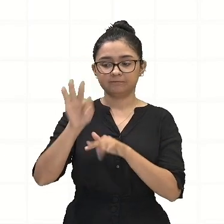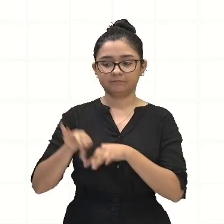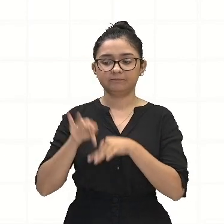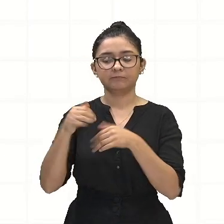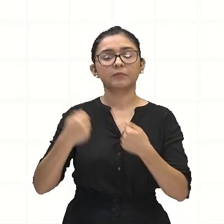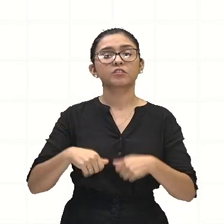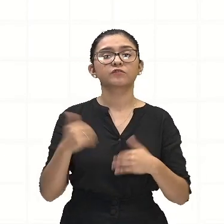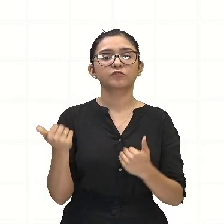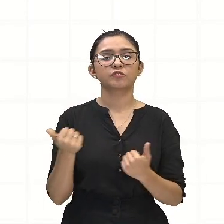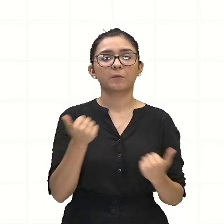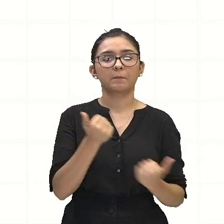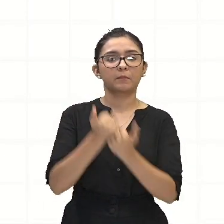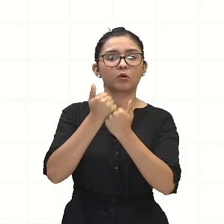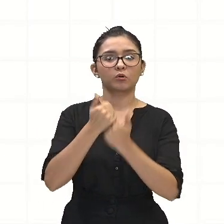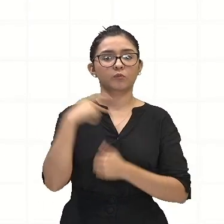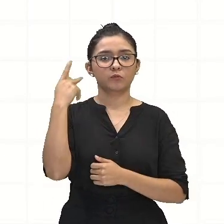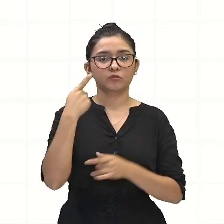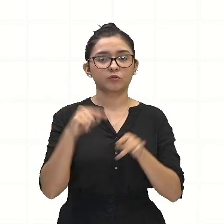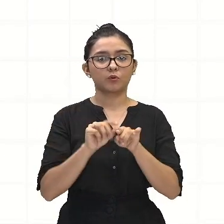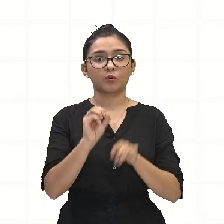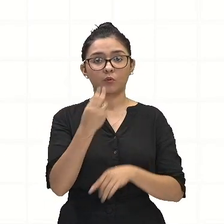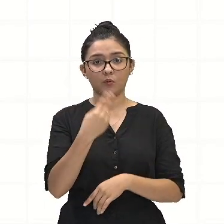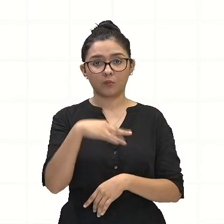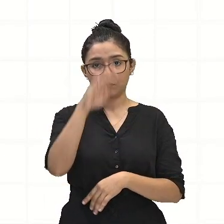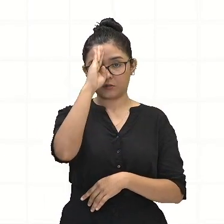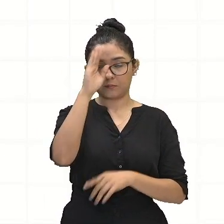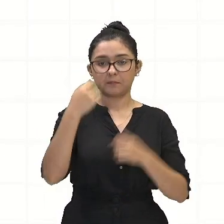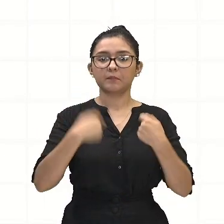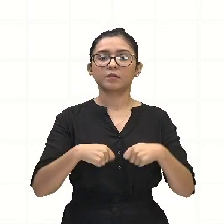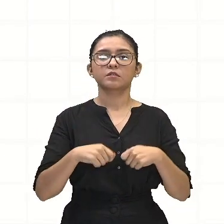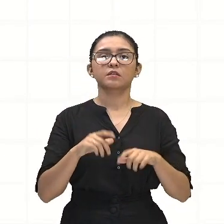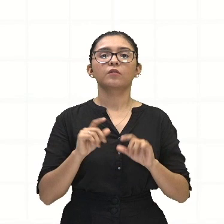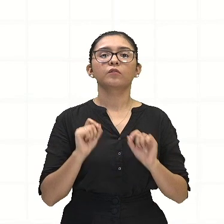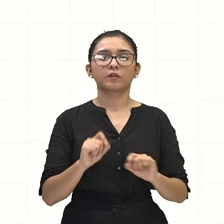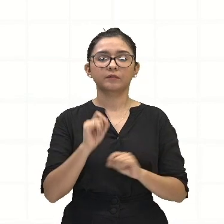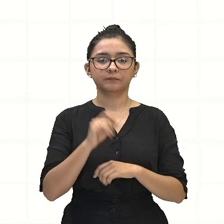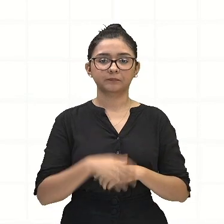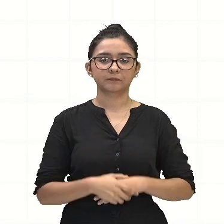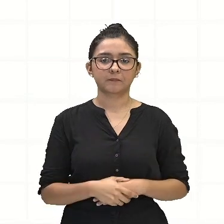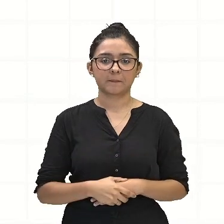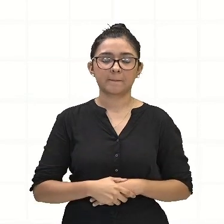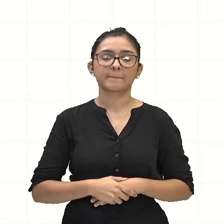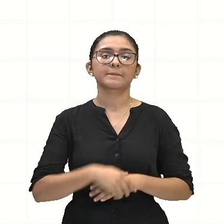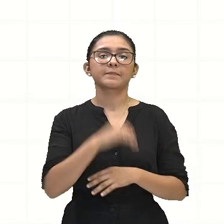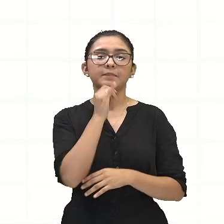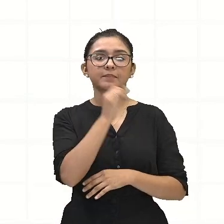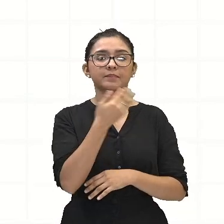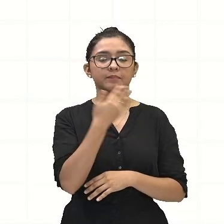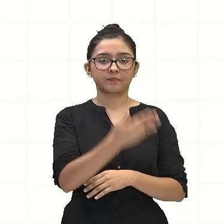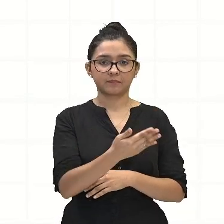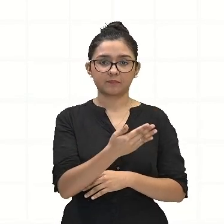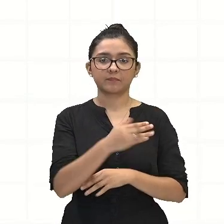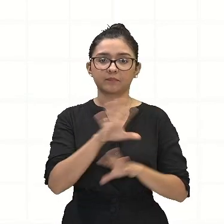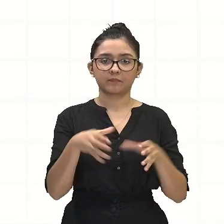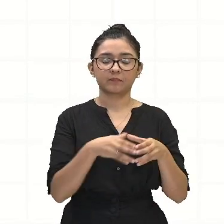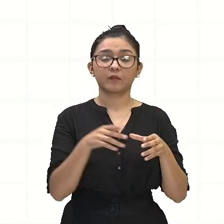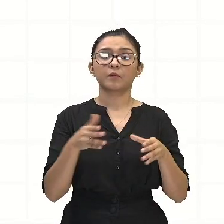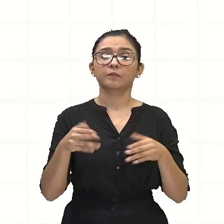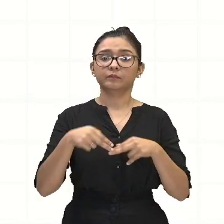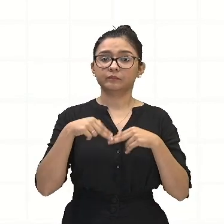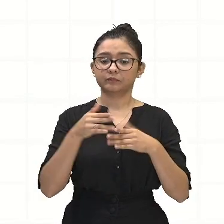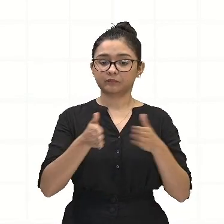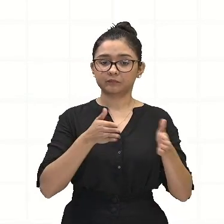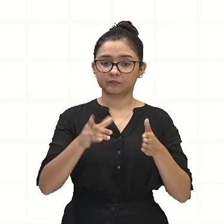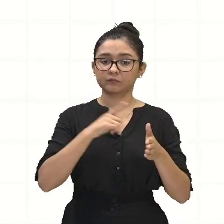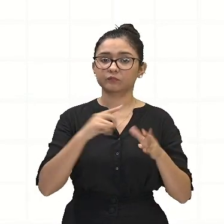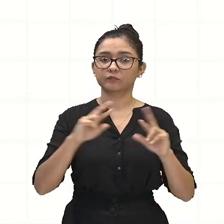de apoio político ou militar, ele precisava convocar os seus vassalos, porque naquele período vigorava ali